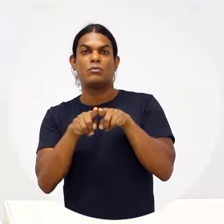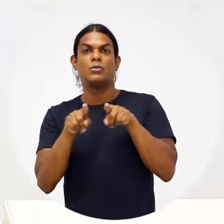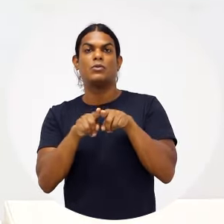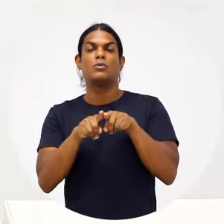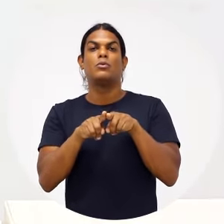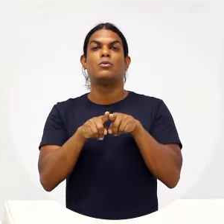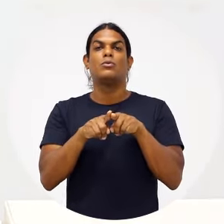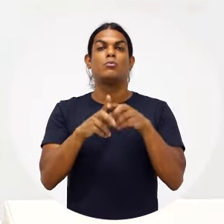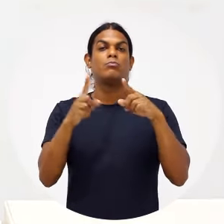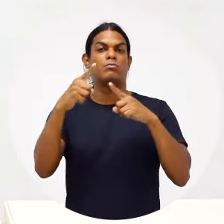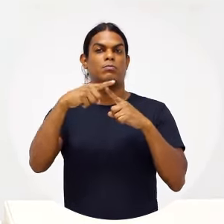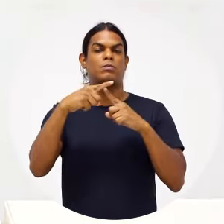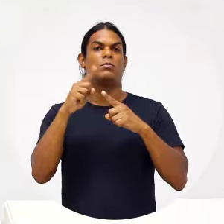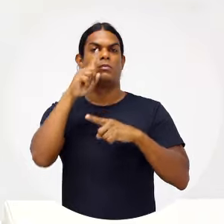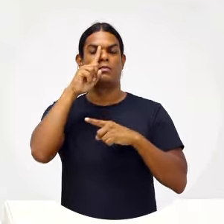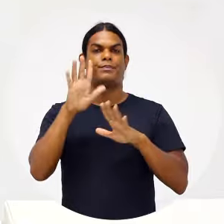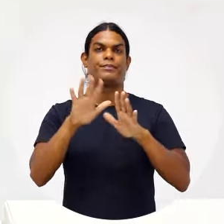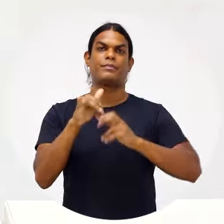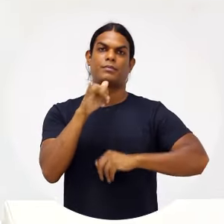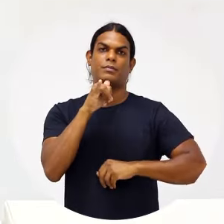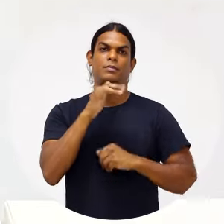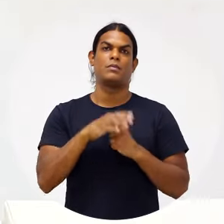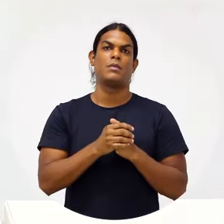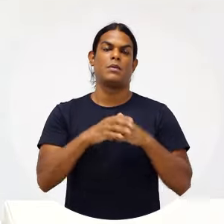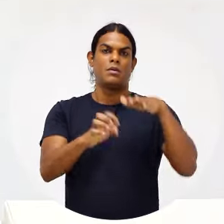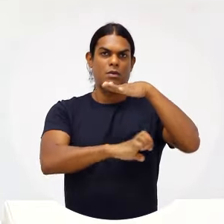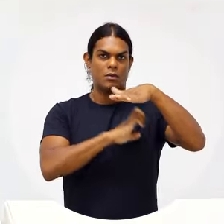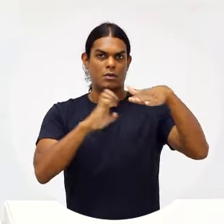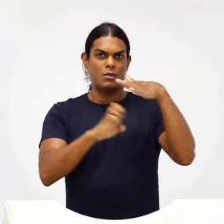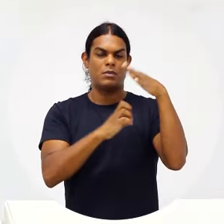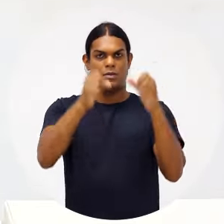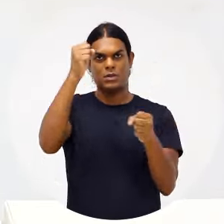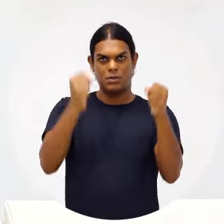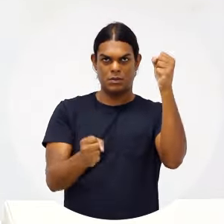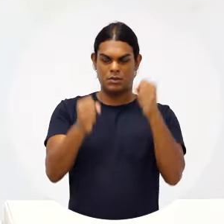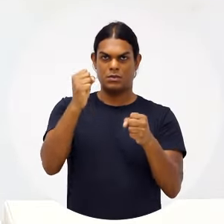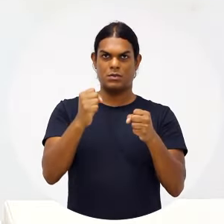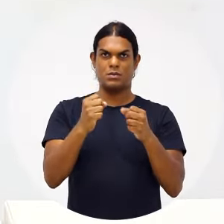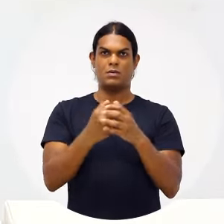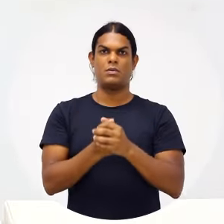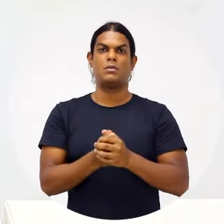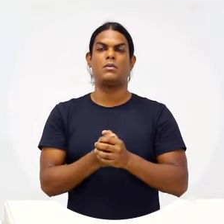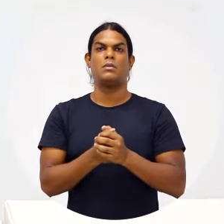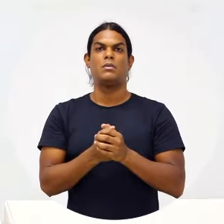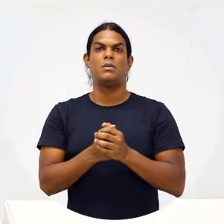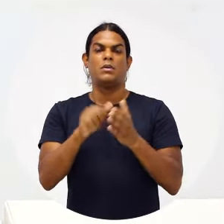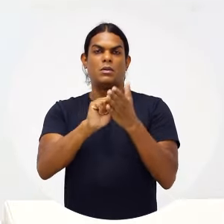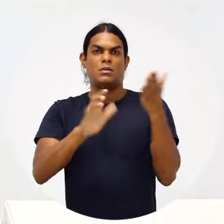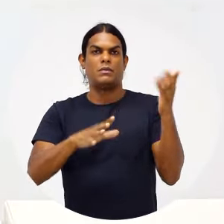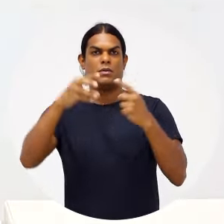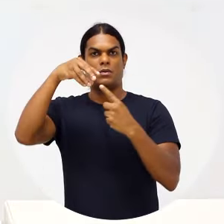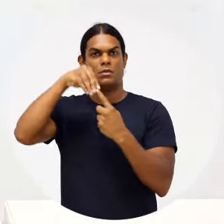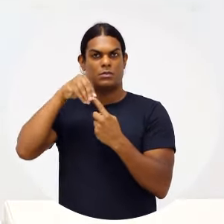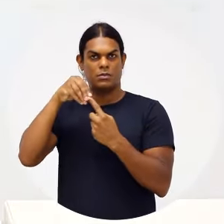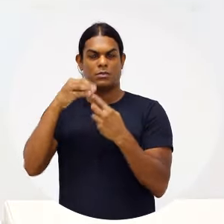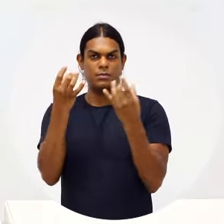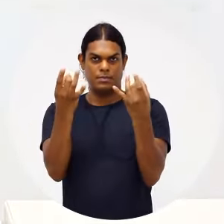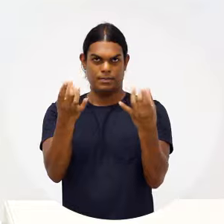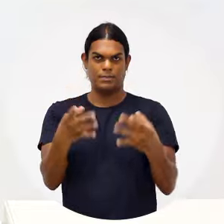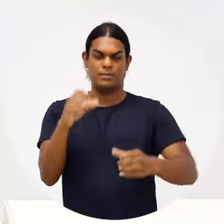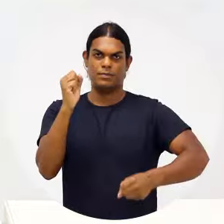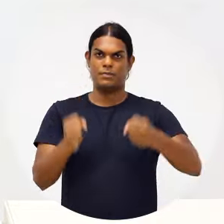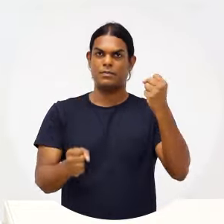Imaginem vocês, por exemplo, uma empresa automobilística que o ramo principal de atividade seja a venda